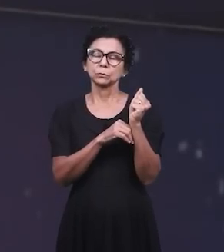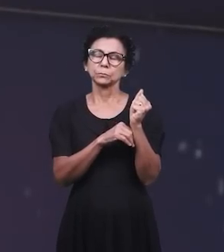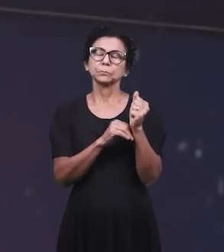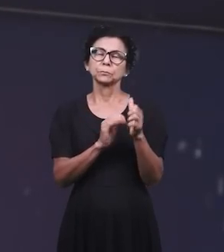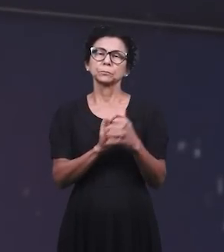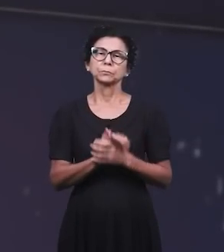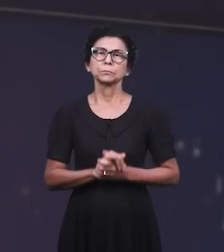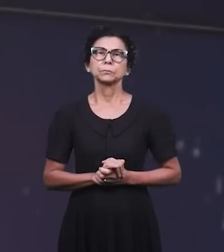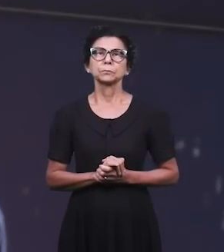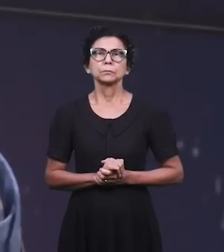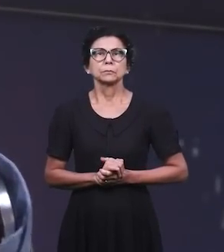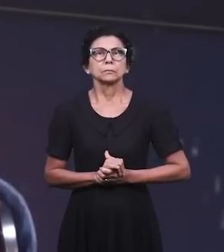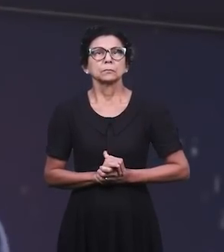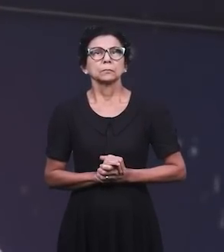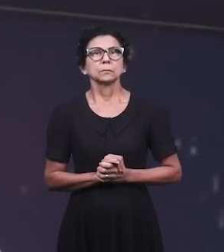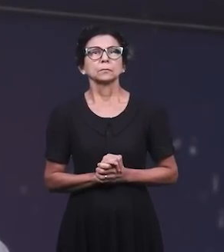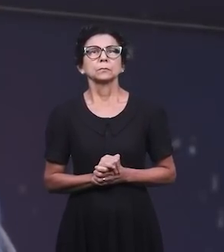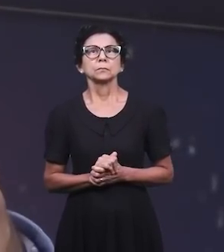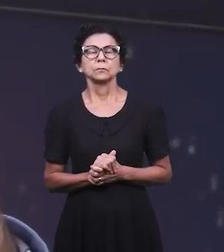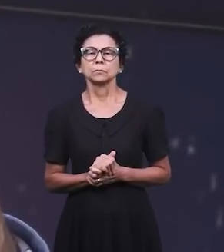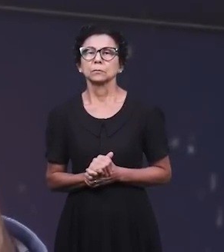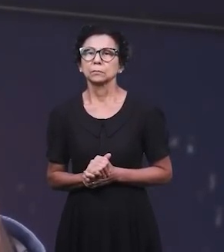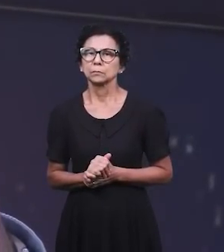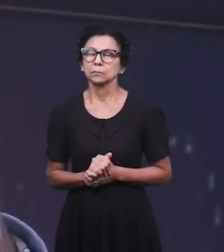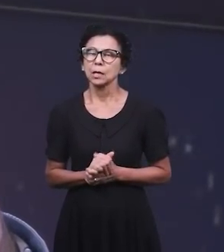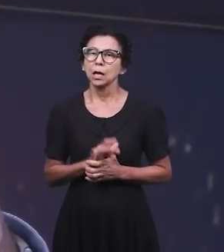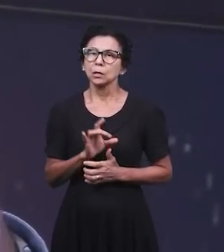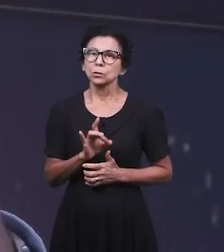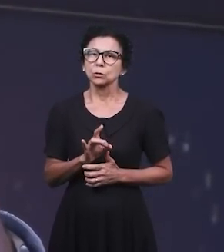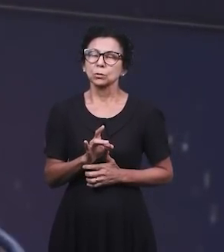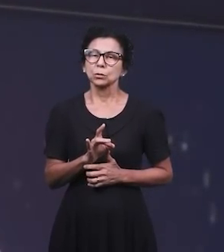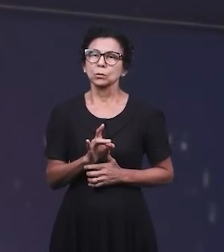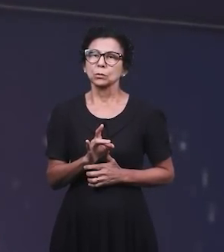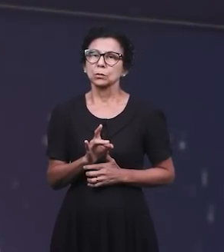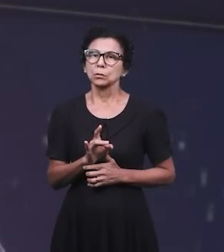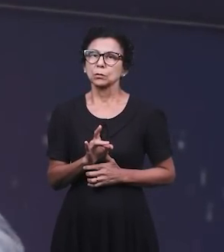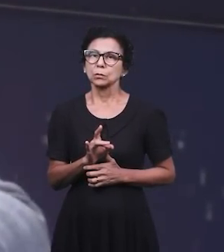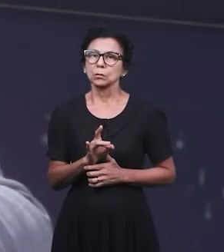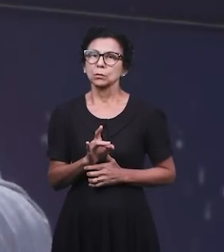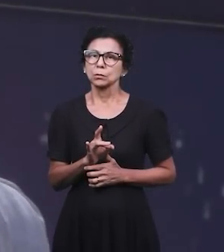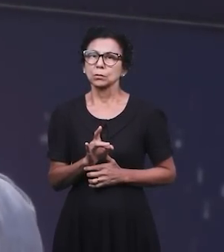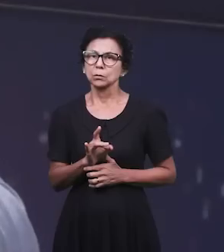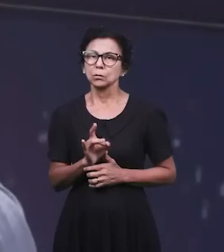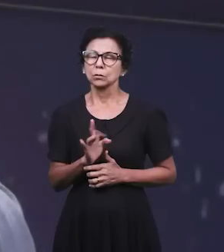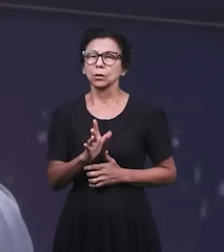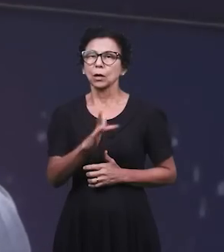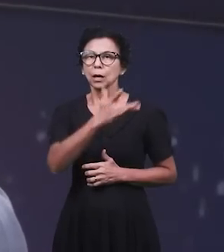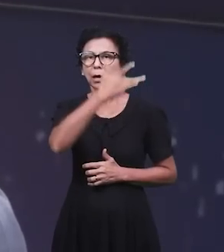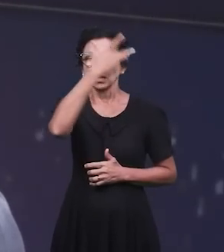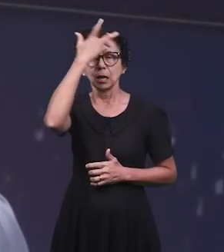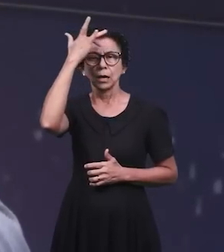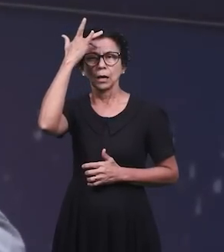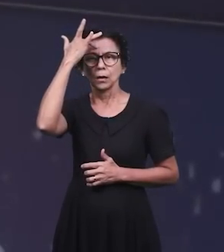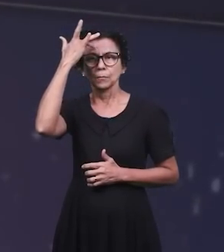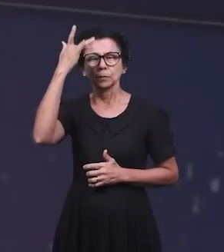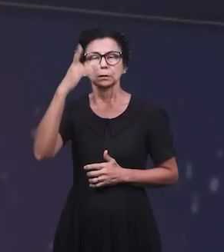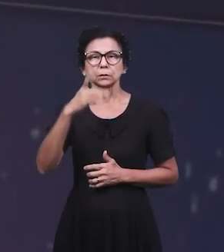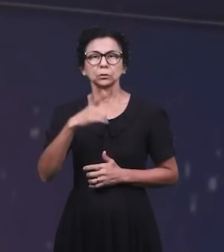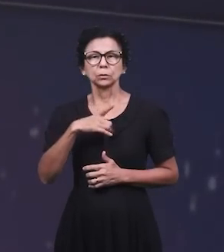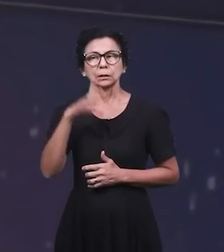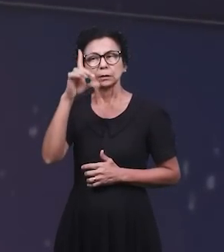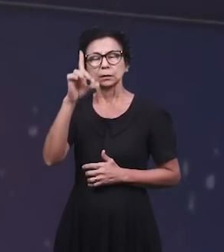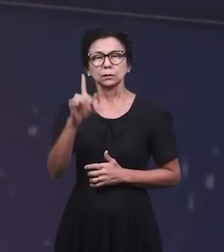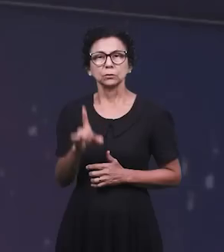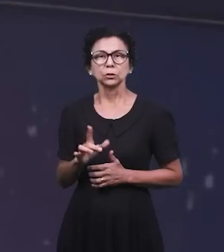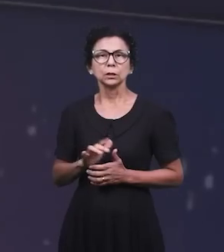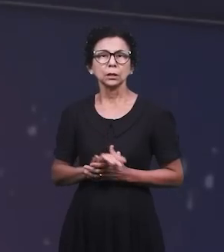informação, ela deve ser acessada por quem de direito, né? Ou seja, pela pessoa que ela é alvo. Sim, claro. Tá certo? Então,